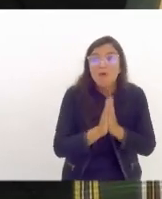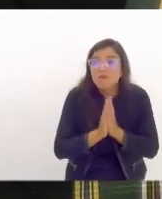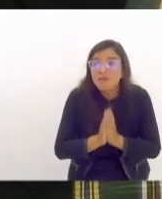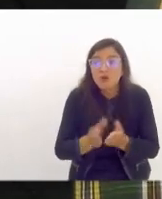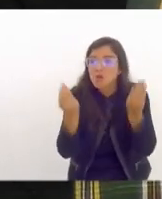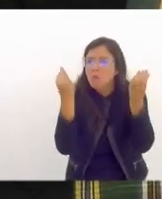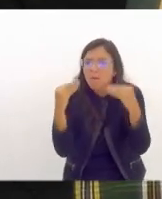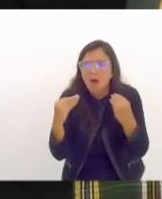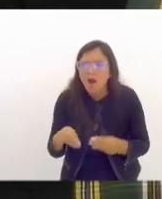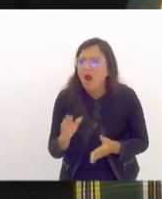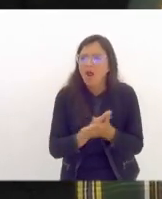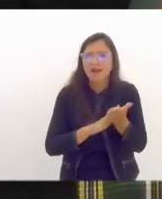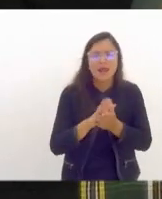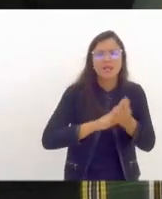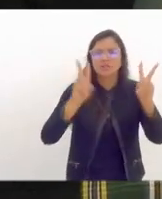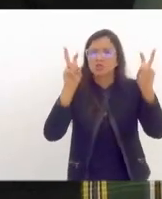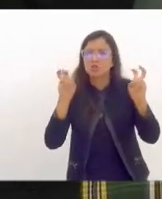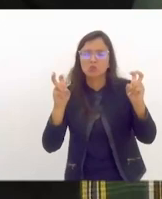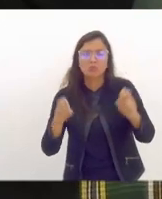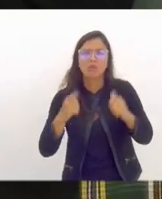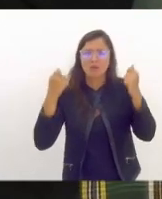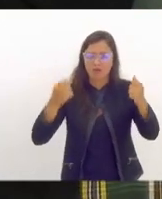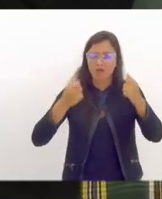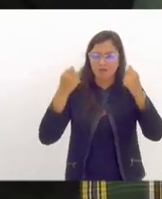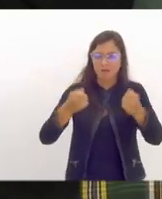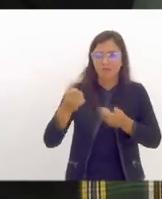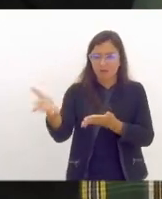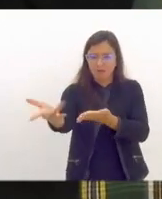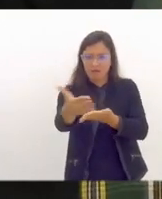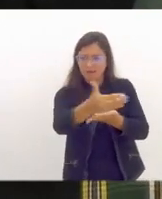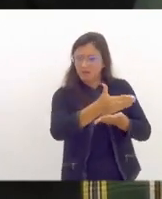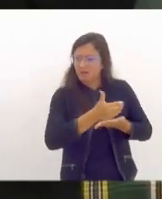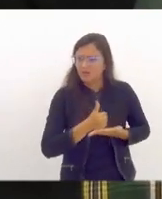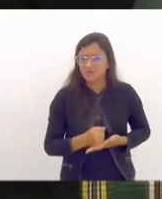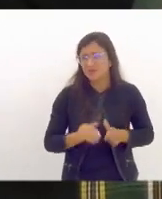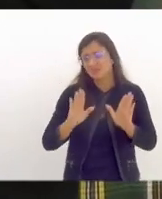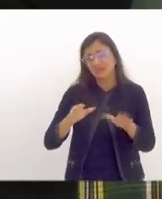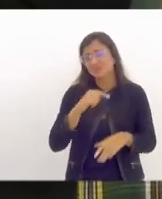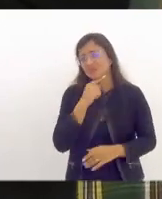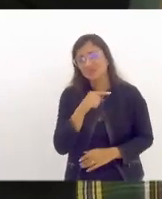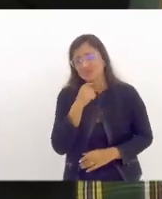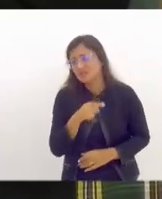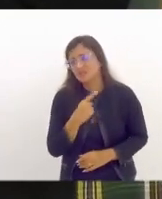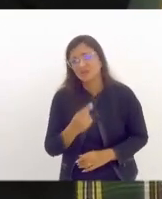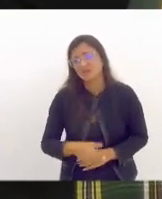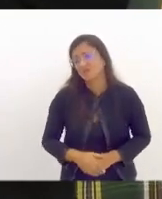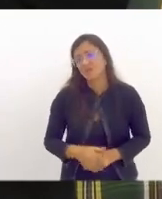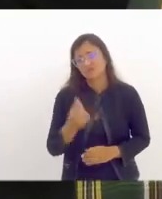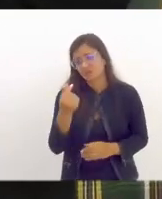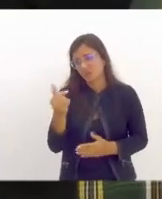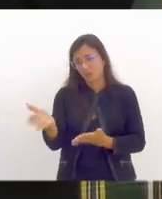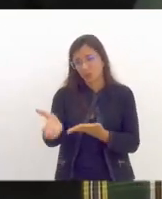sobre a campanha de arrecadação que chegamos fazer mas que não teve muito resultado